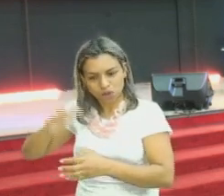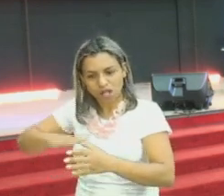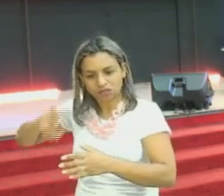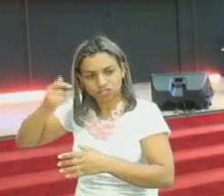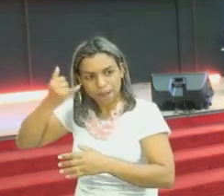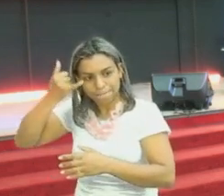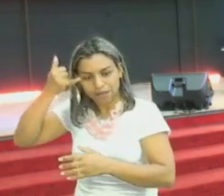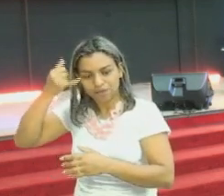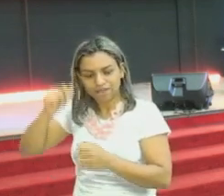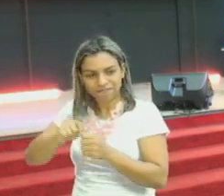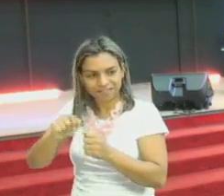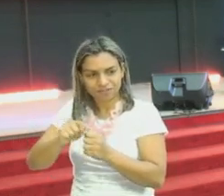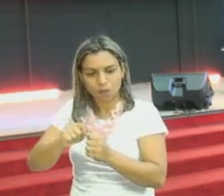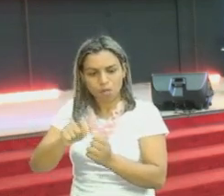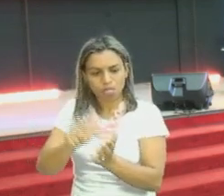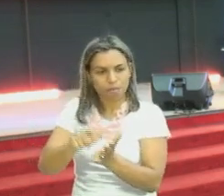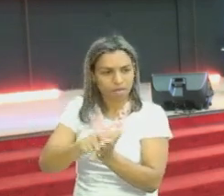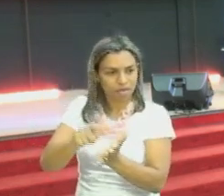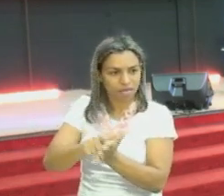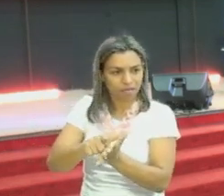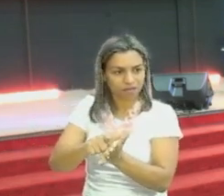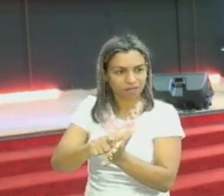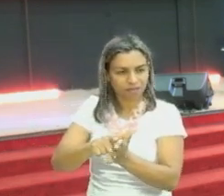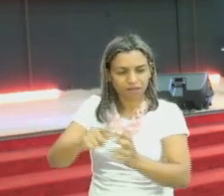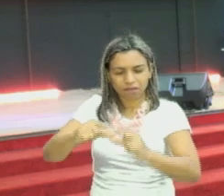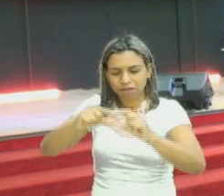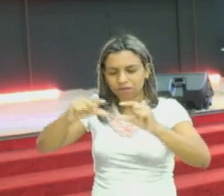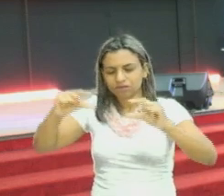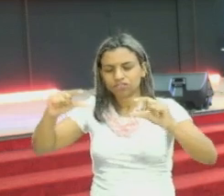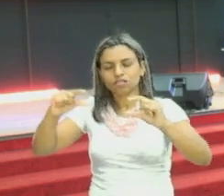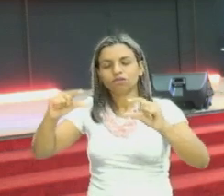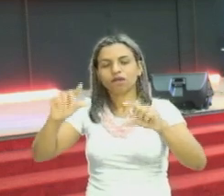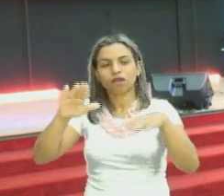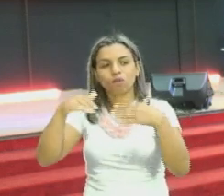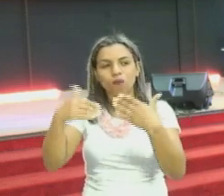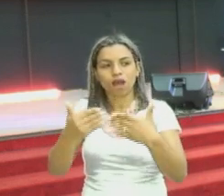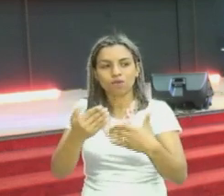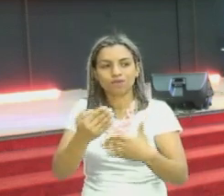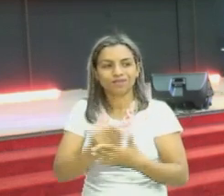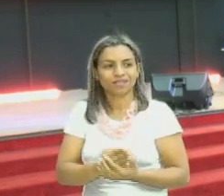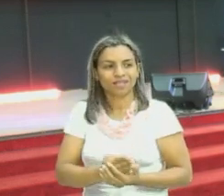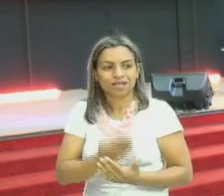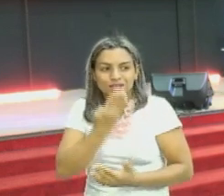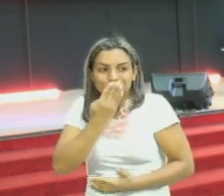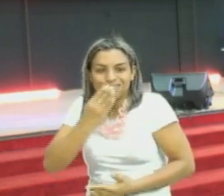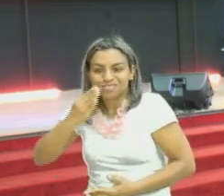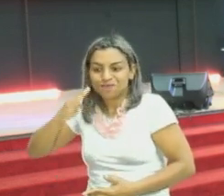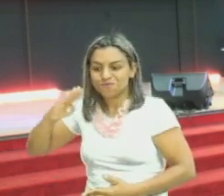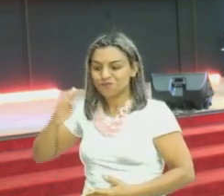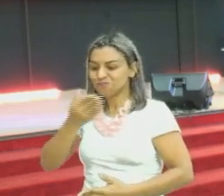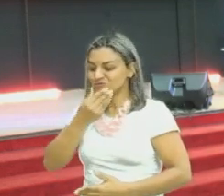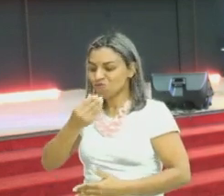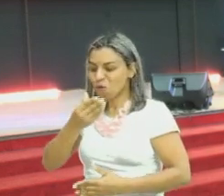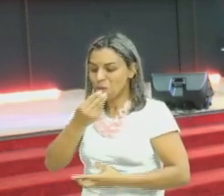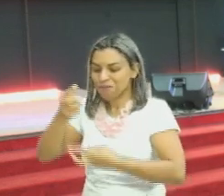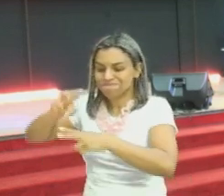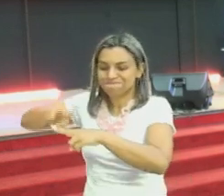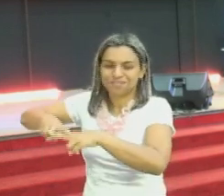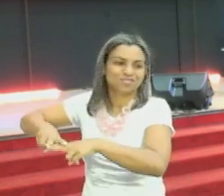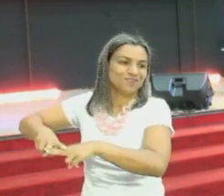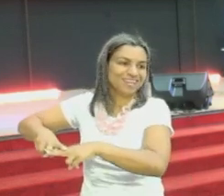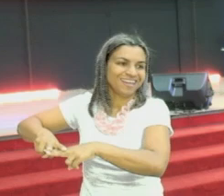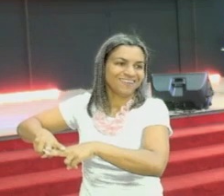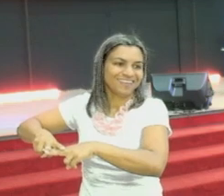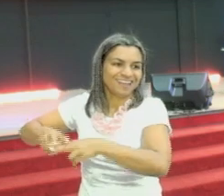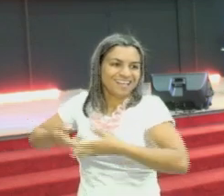um folheto, e o título do folheto era Testemunho de um prisioneiro que nasceu